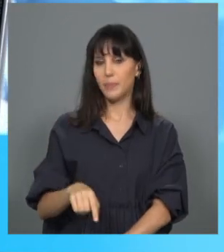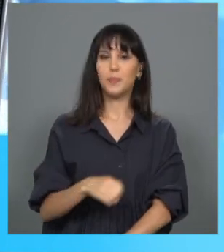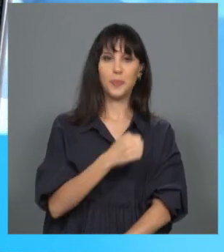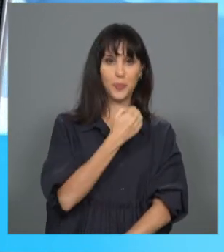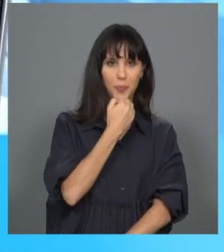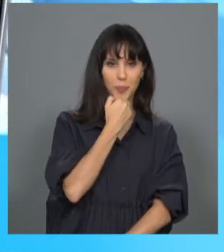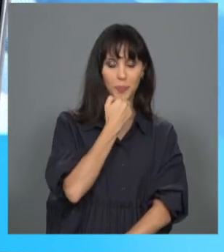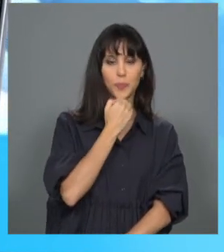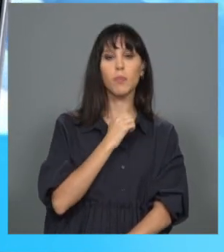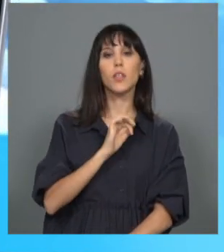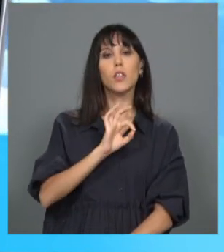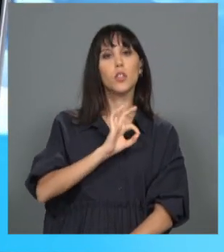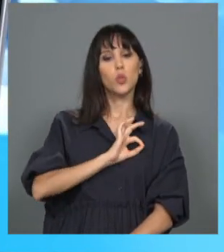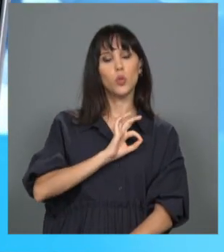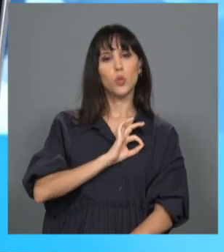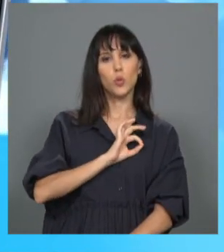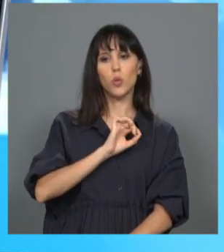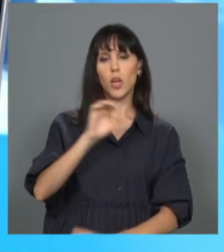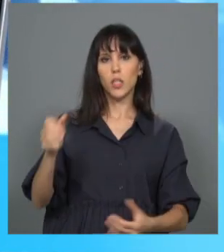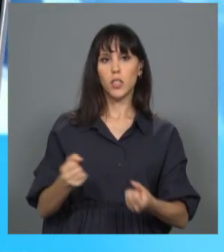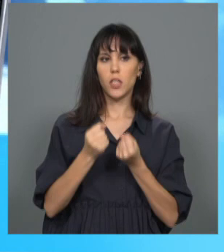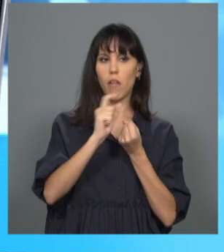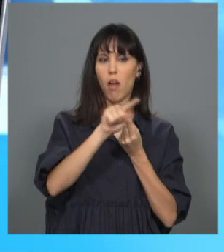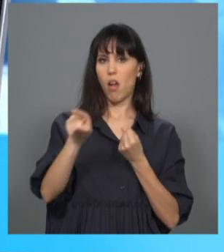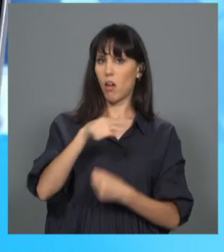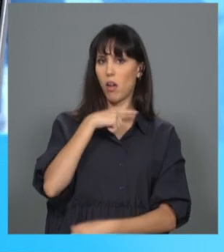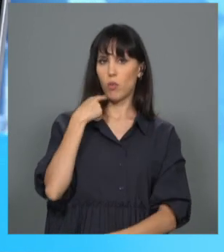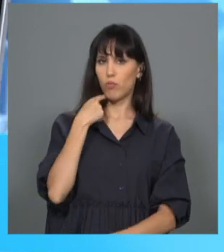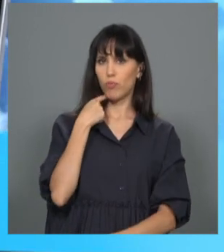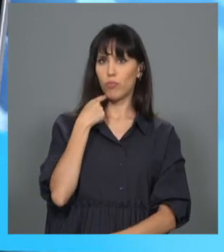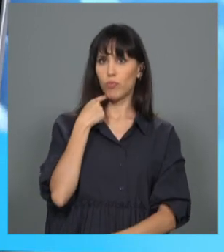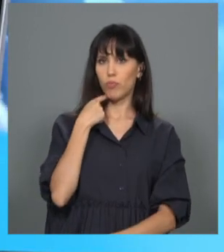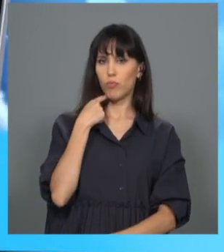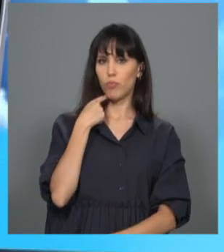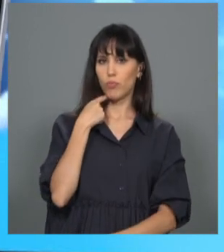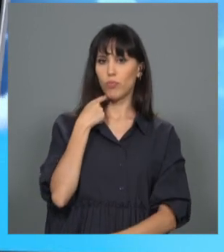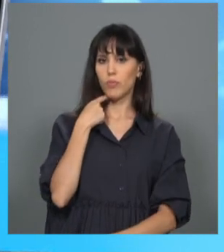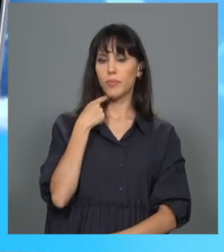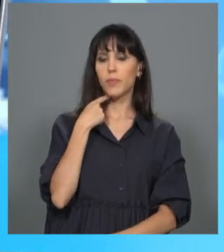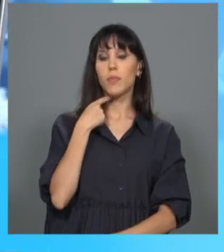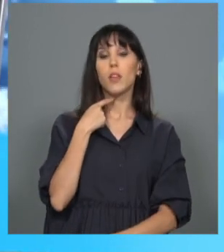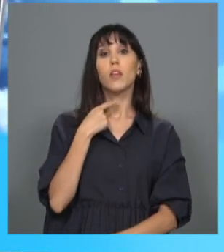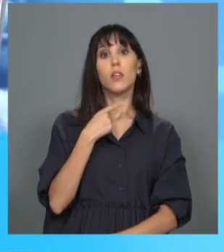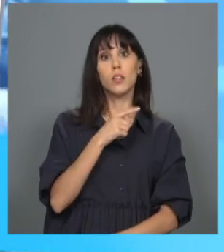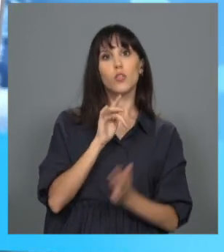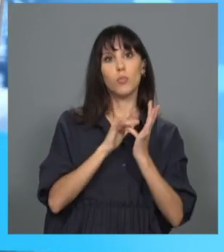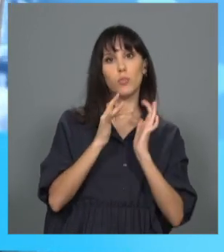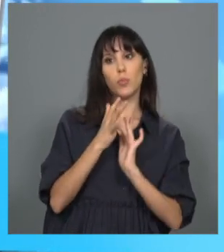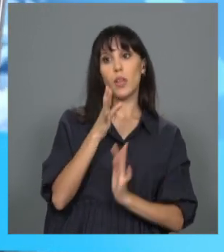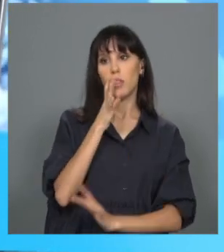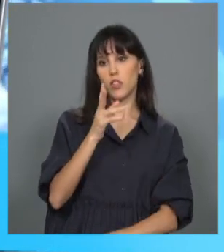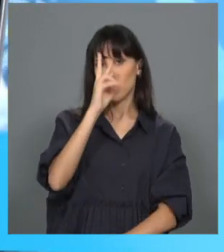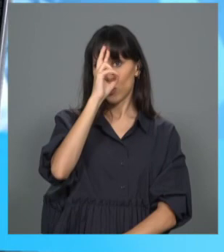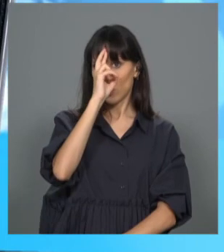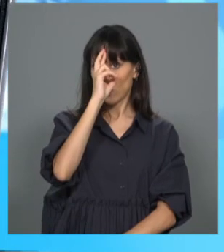Senhor, são poucos os que se salvam? Ele respondeu, esforçai-vos por entrar pela